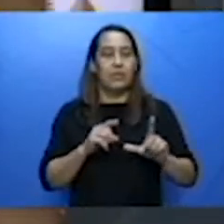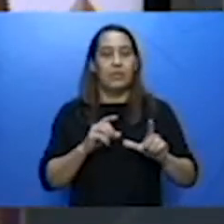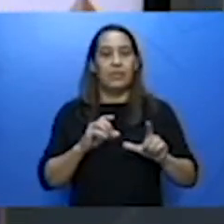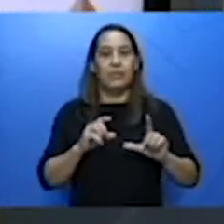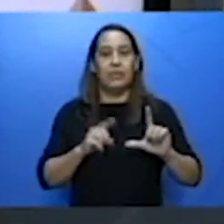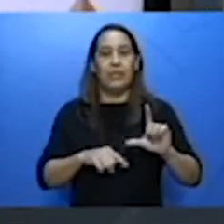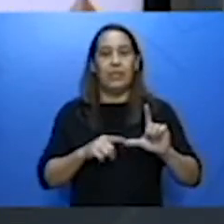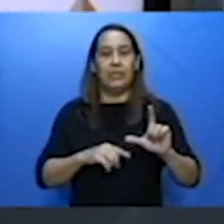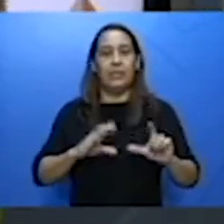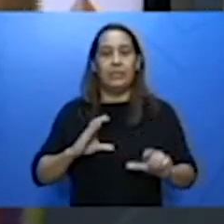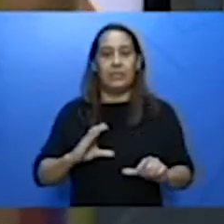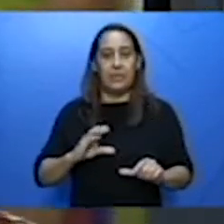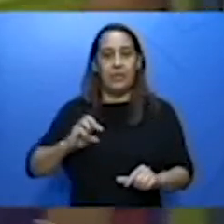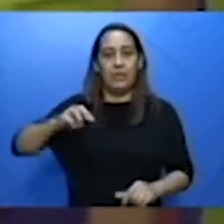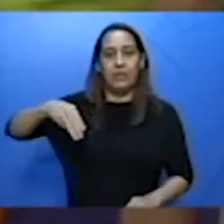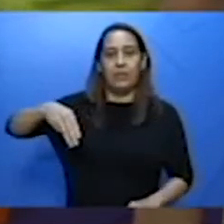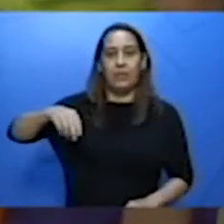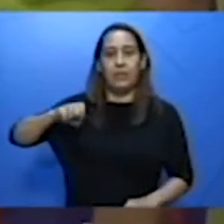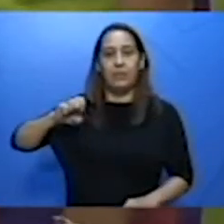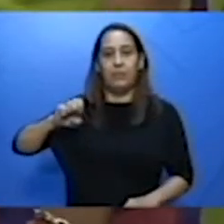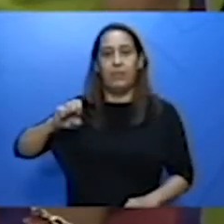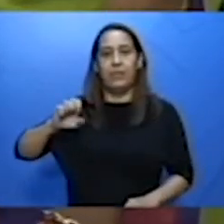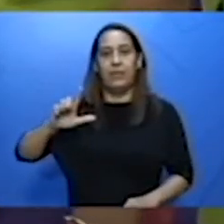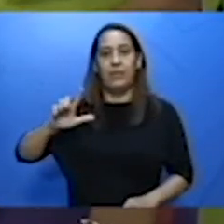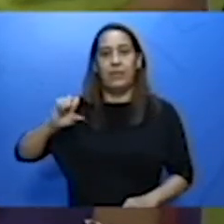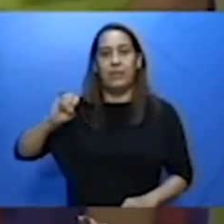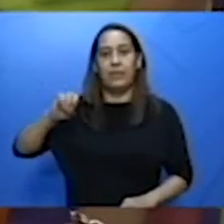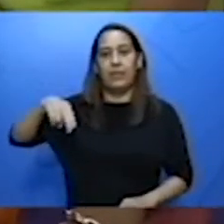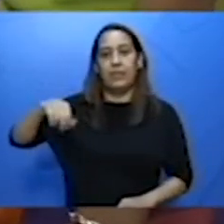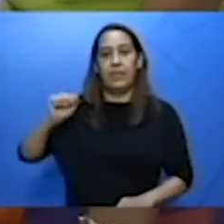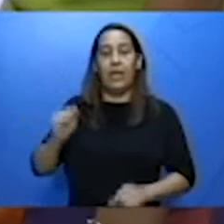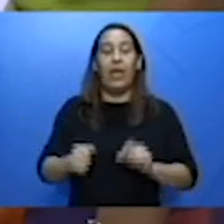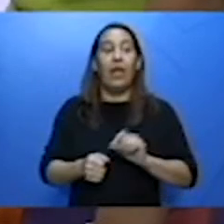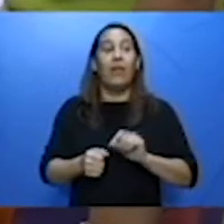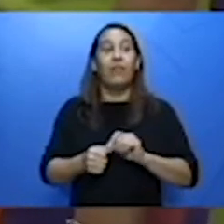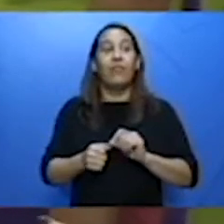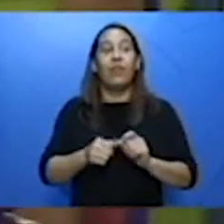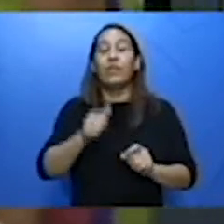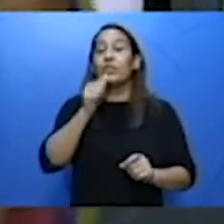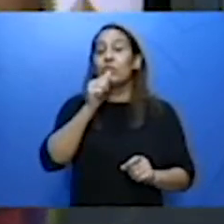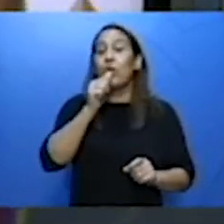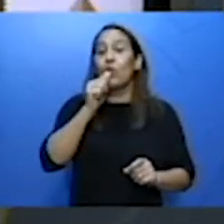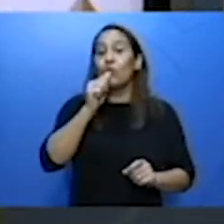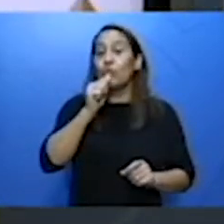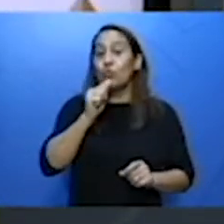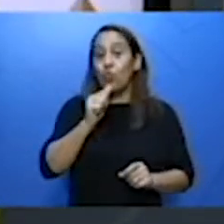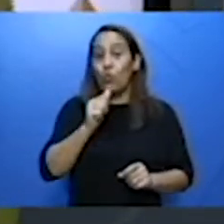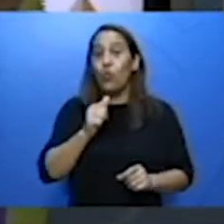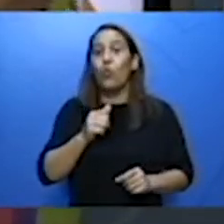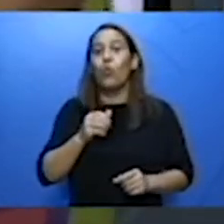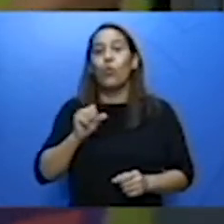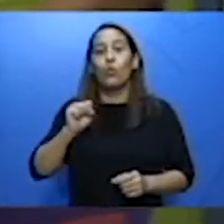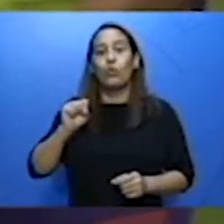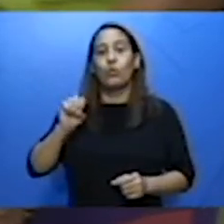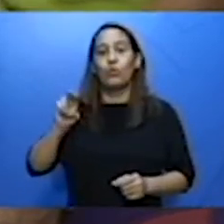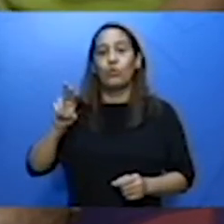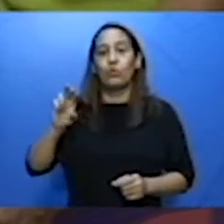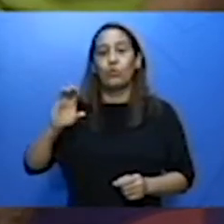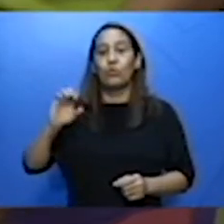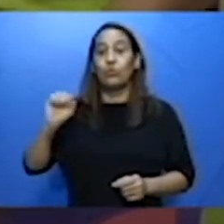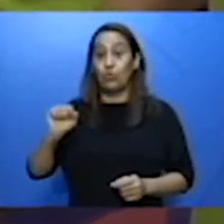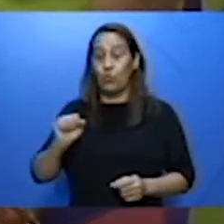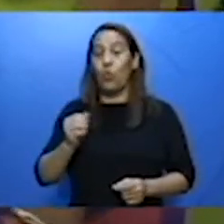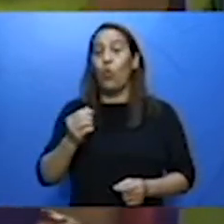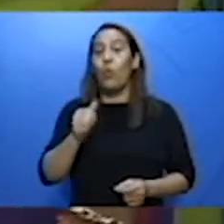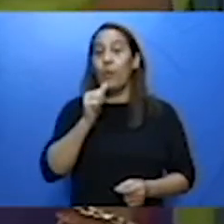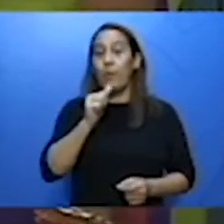probleminha. Melina fez suco natural de maracujá para servir aos convidados no seu aniversário. Para fazer